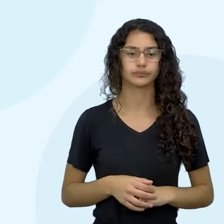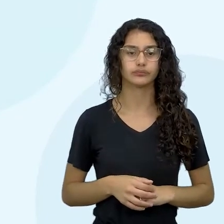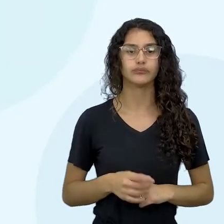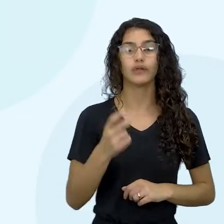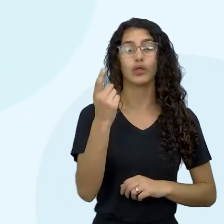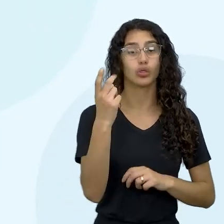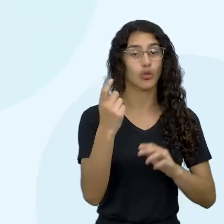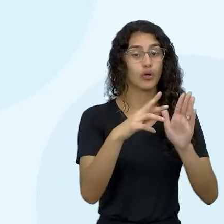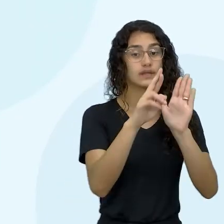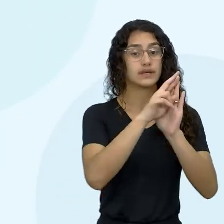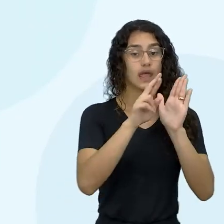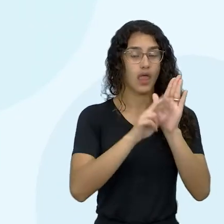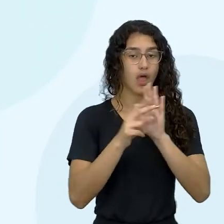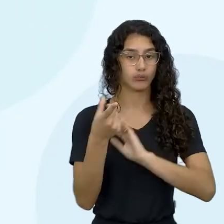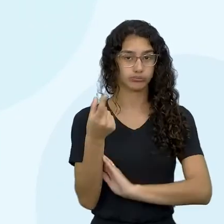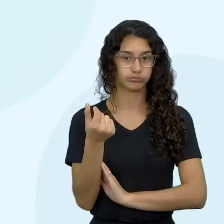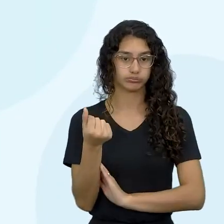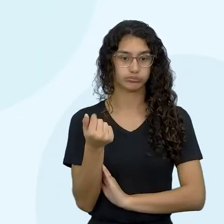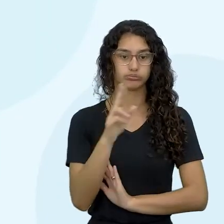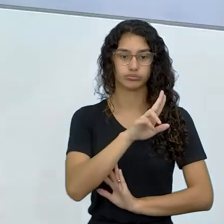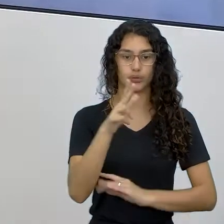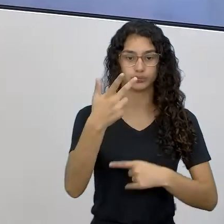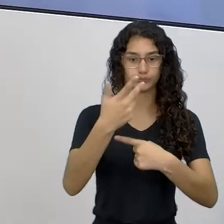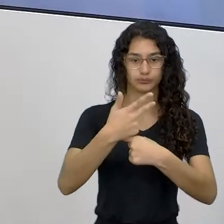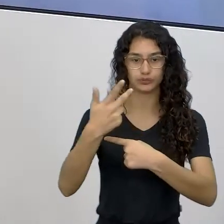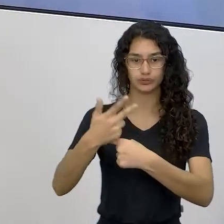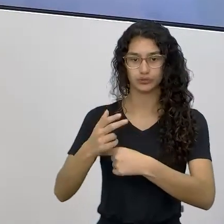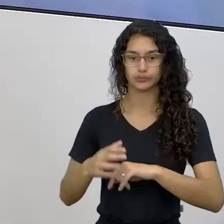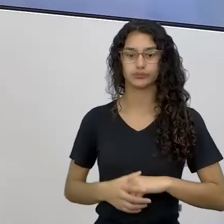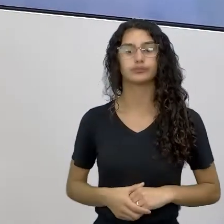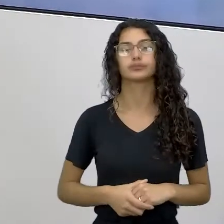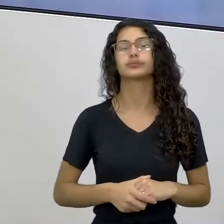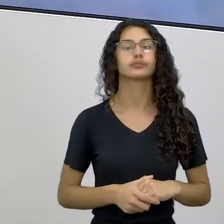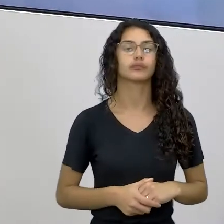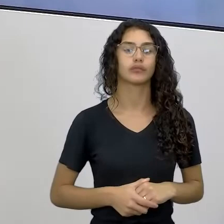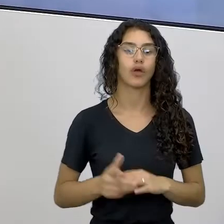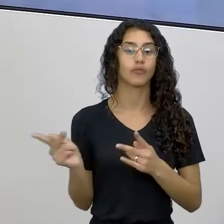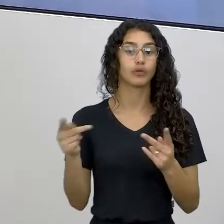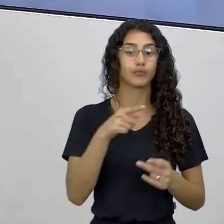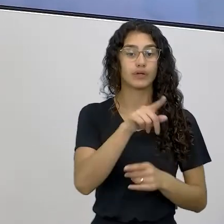12 regras do dinheiro. O nome do vídeo é 12 regras do dinheiro. Eu